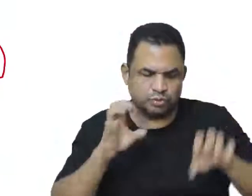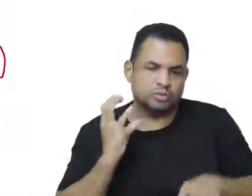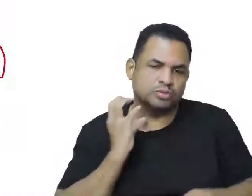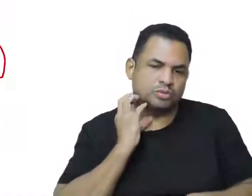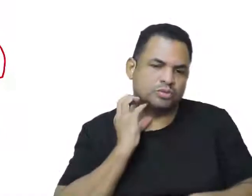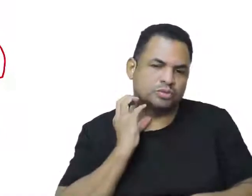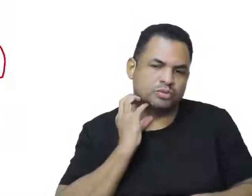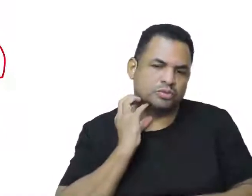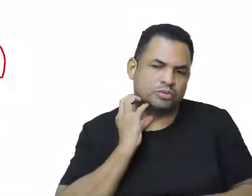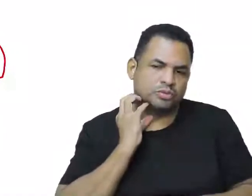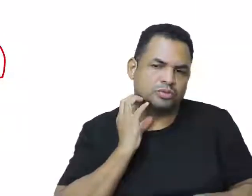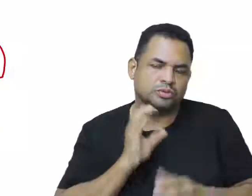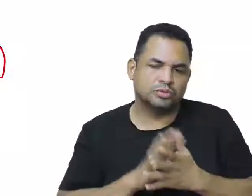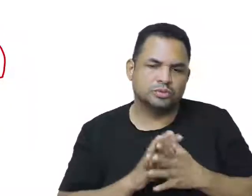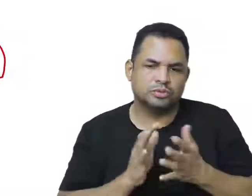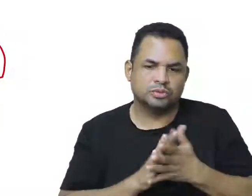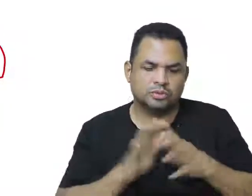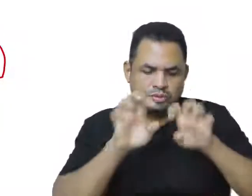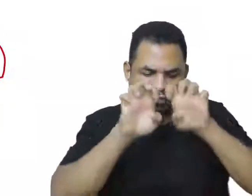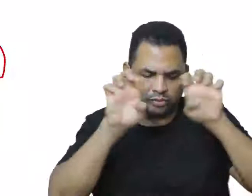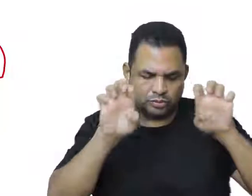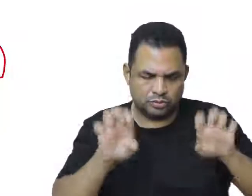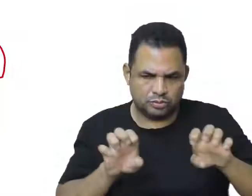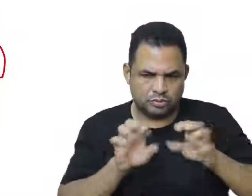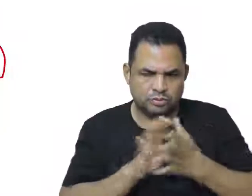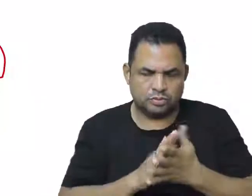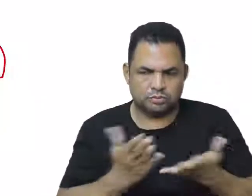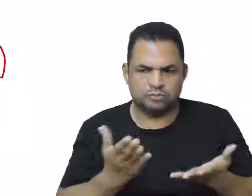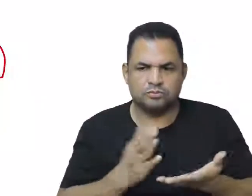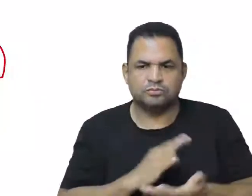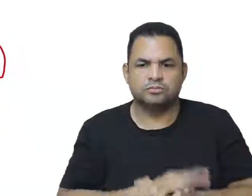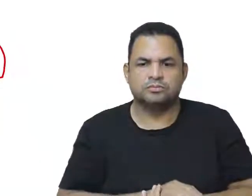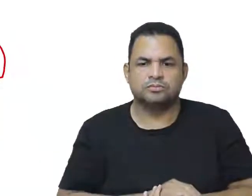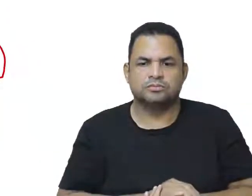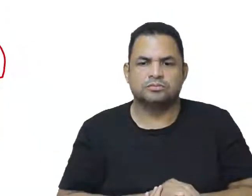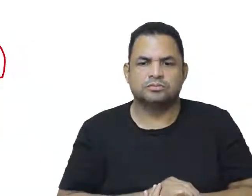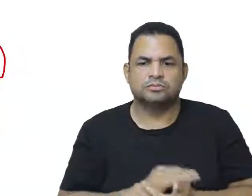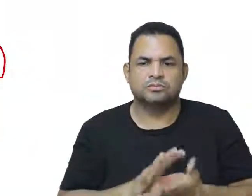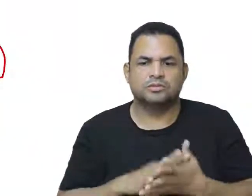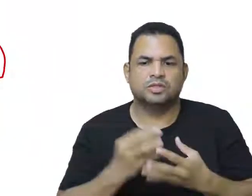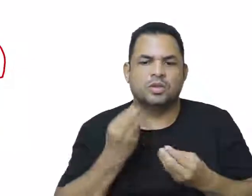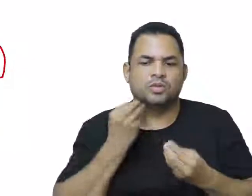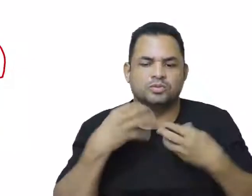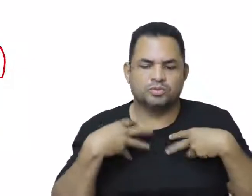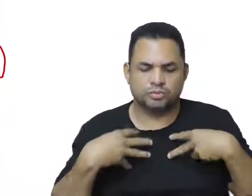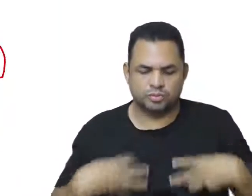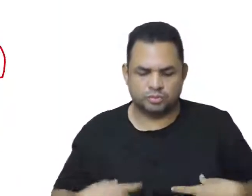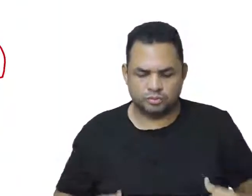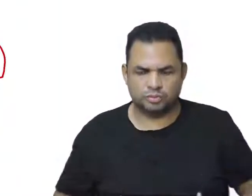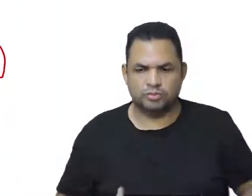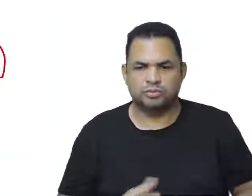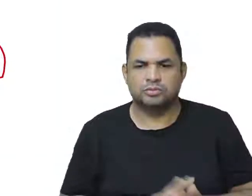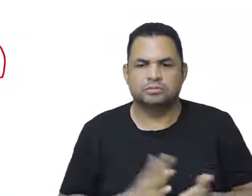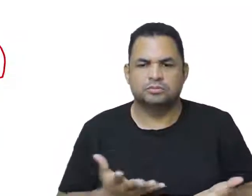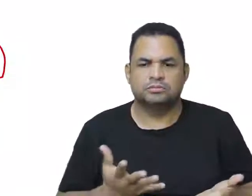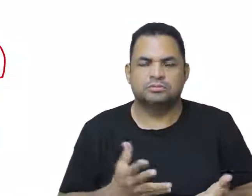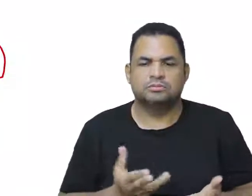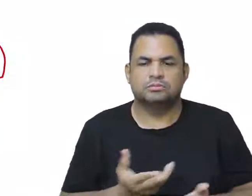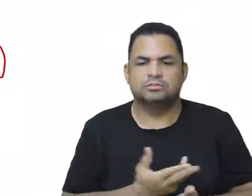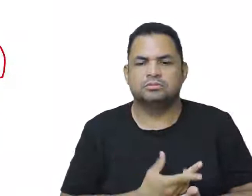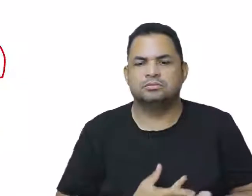estão armazenadas, não, que elas estão situadas ao decorrer do nosso organismo em alguns pontos, que